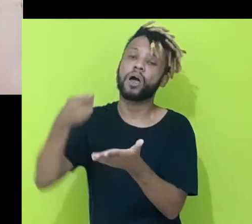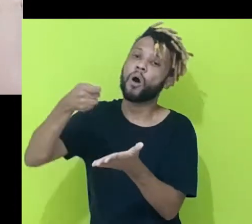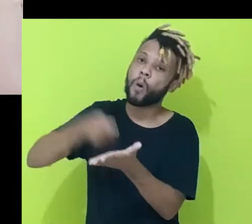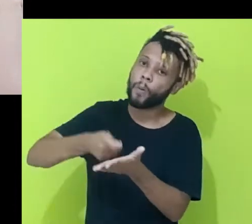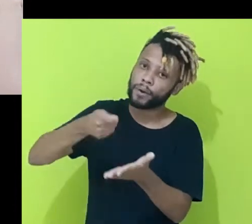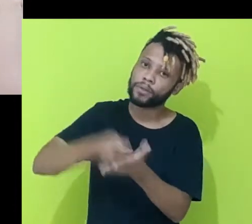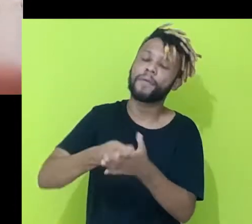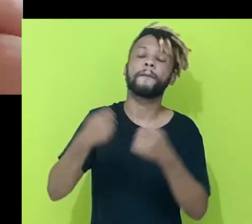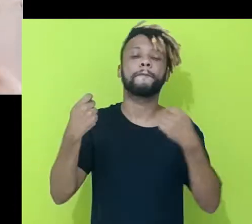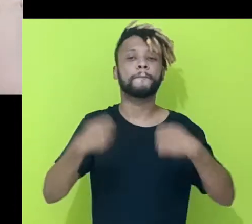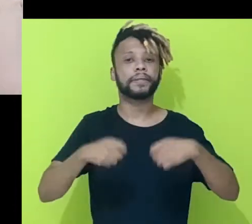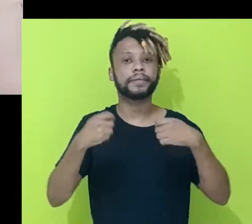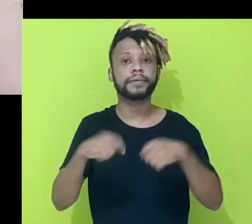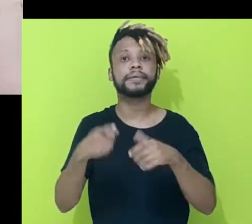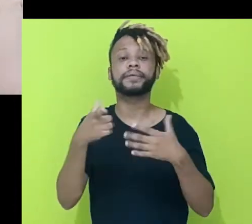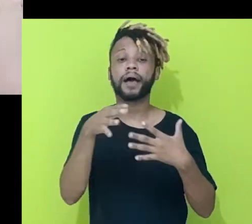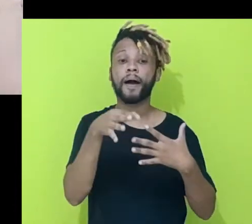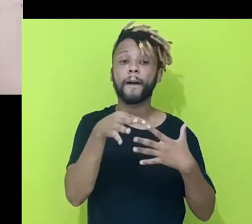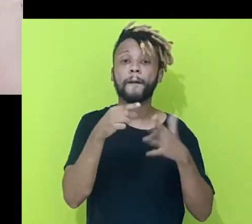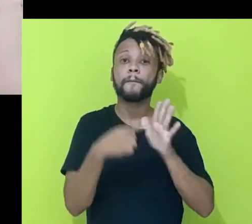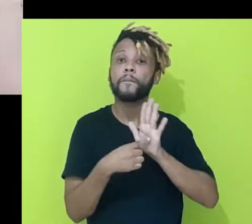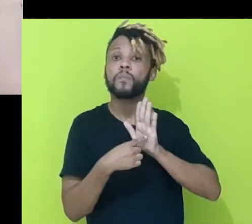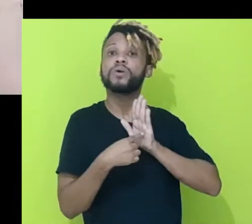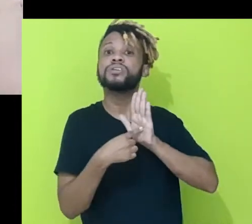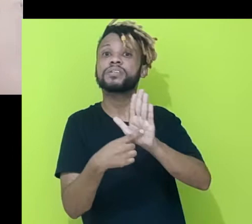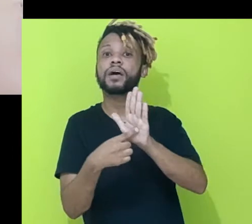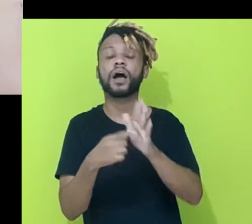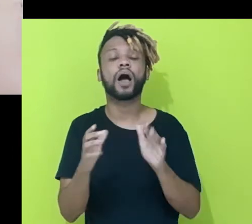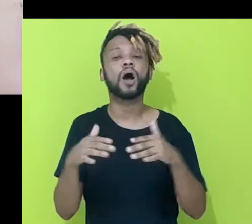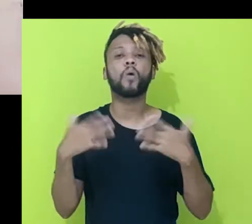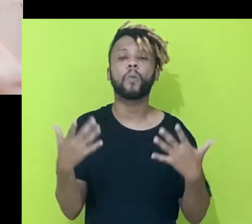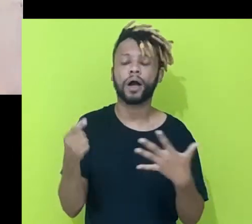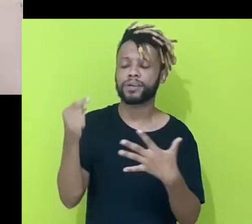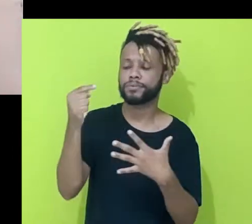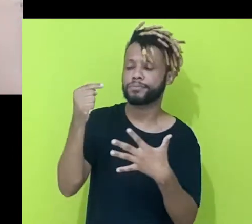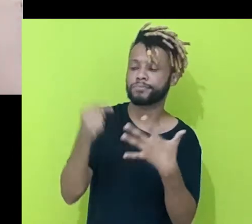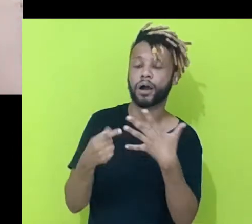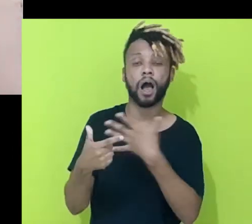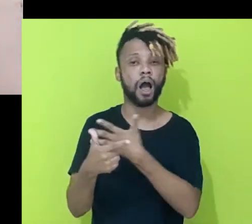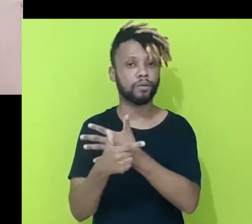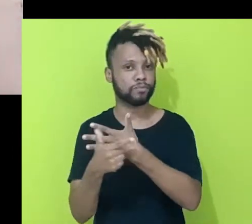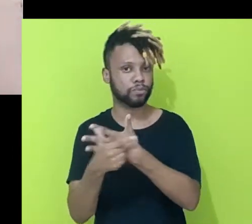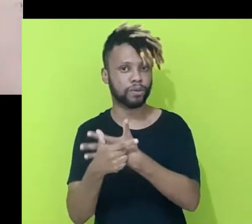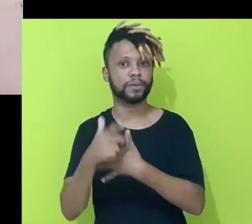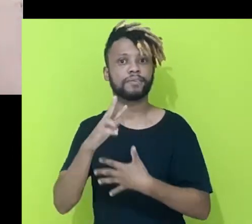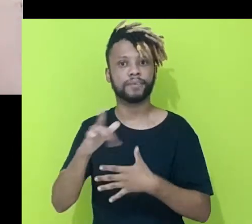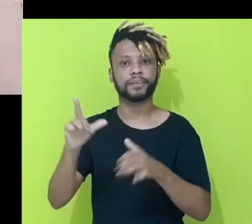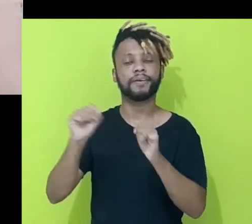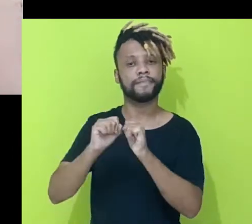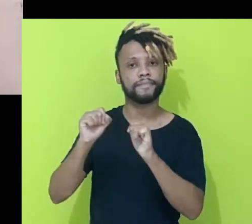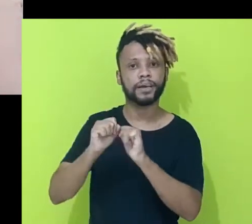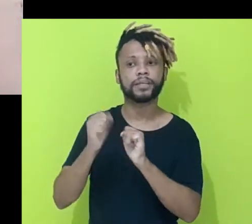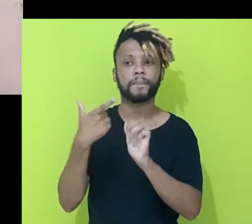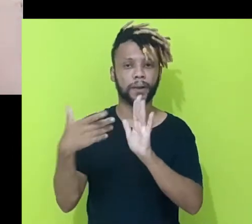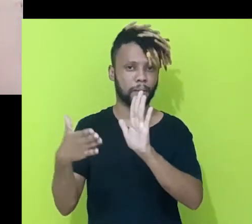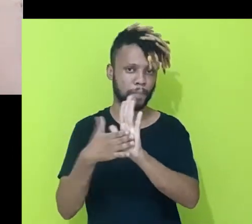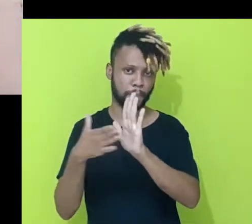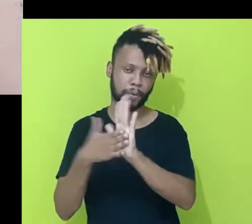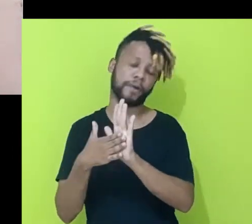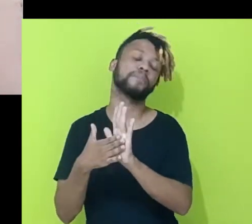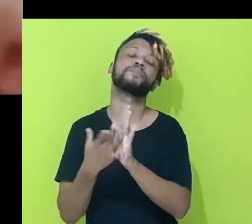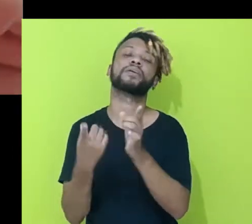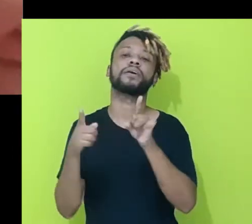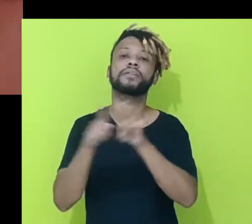essa informação, você obrigatoriamente precisa indicar quais as funções serão realizadas pela